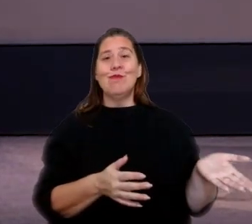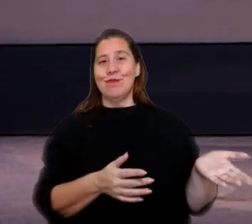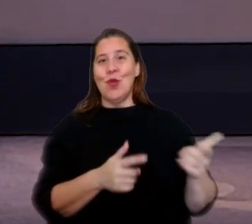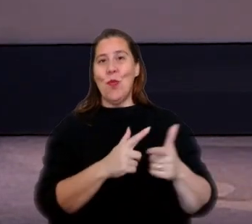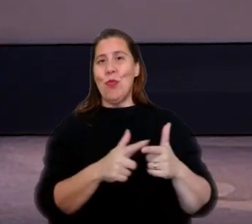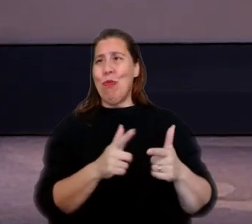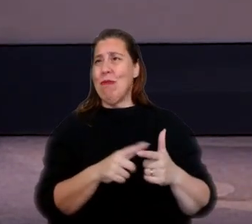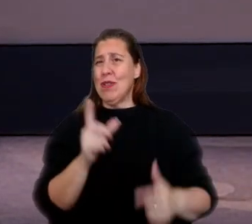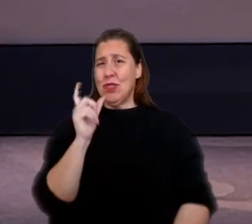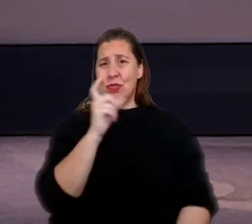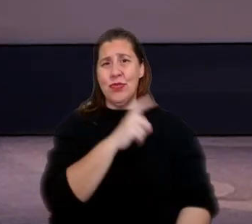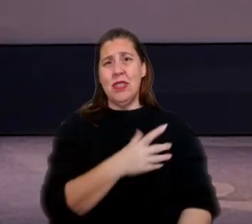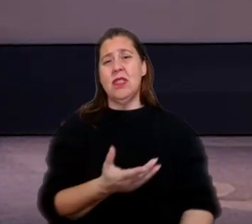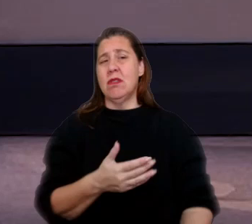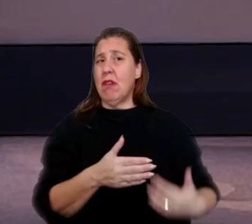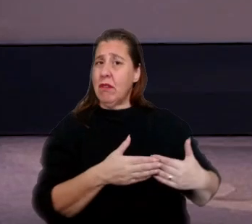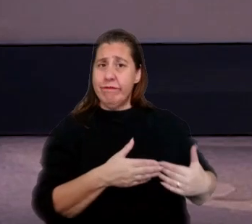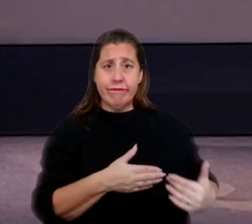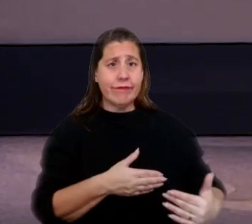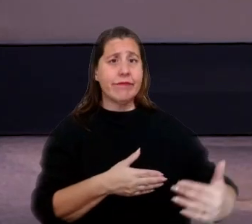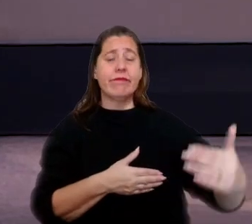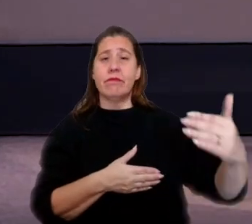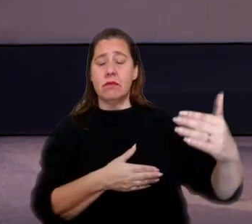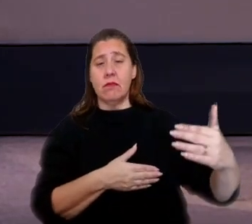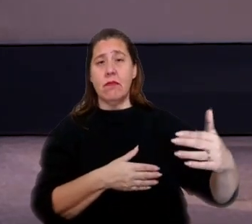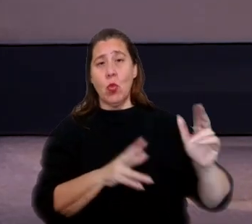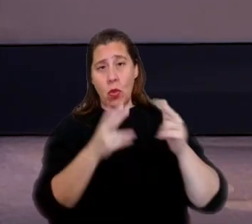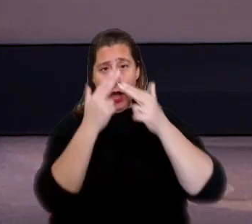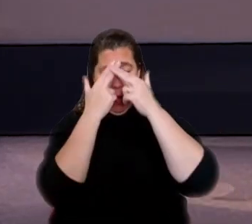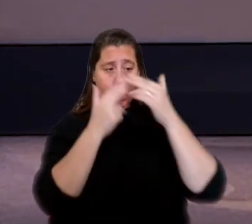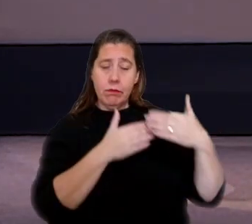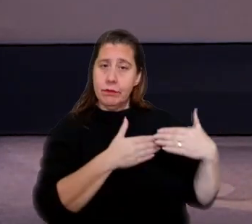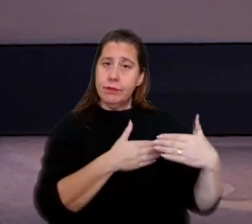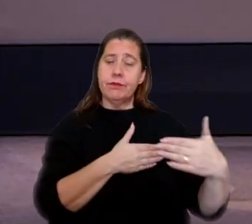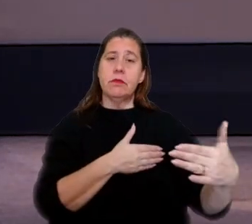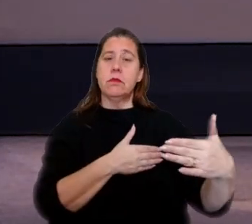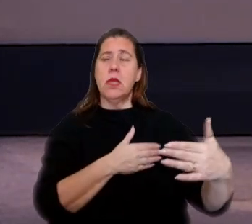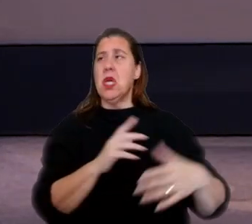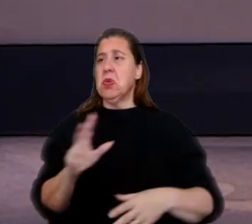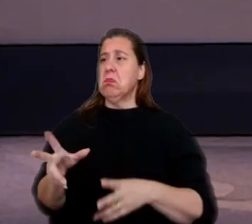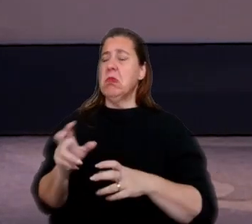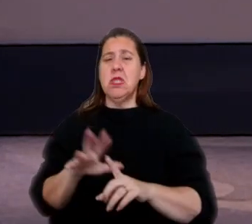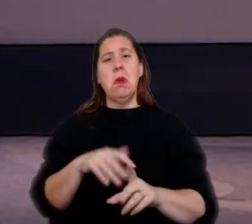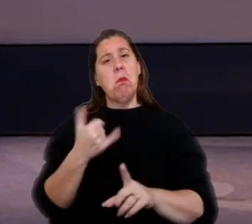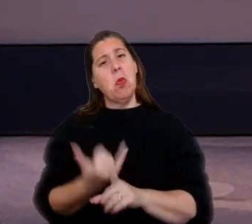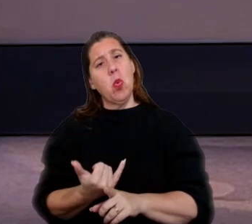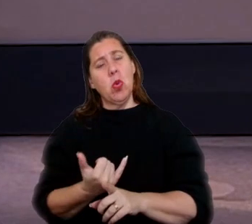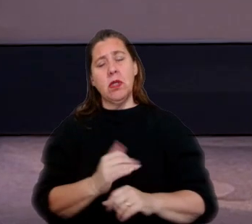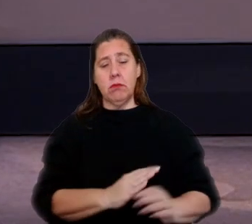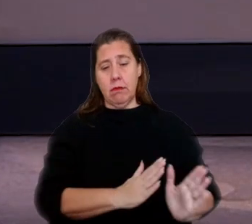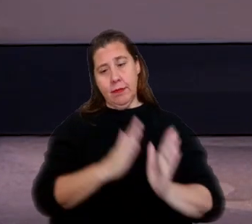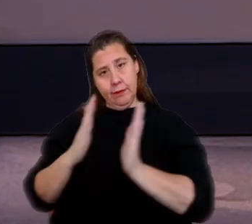ali numa questão tensa, uma questão que se arrasta. E, então, eu nessa cena não vi o